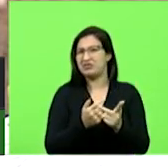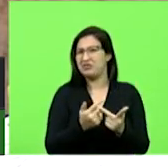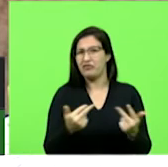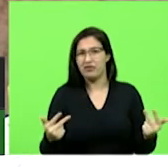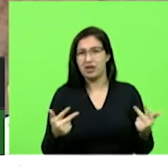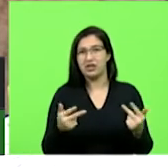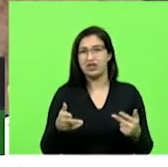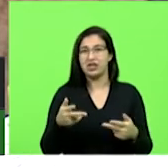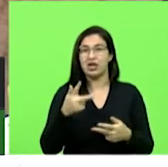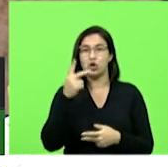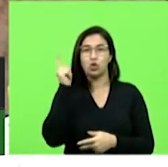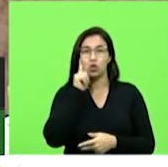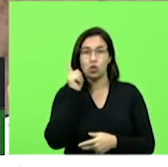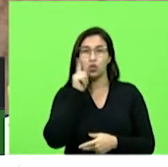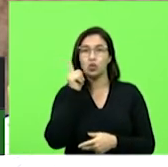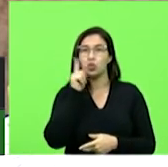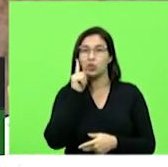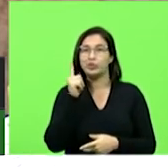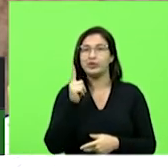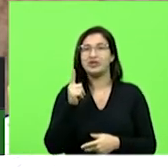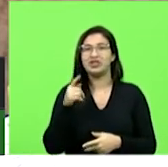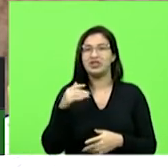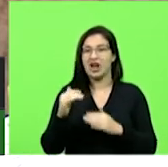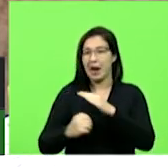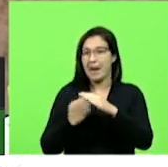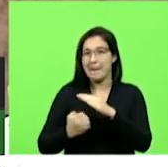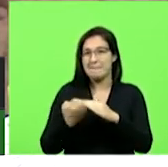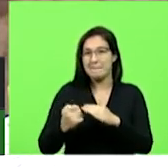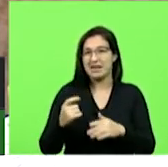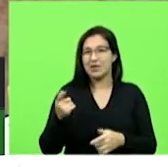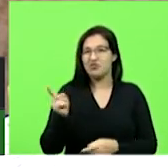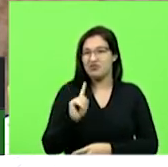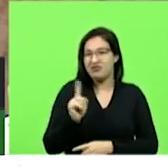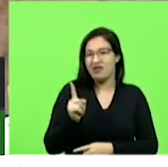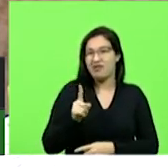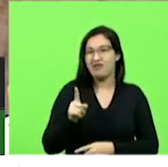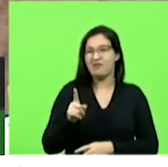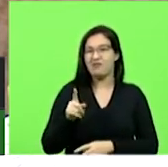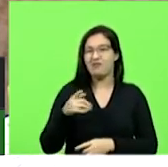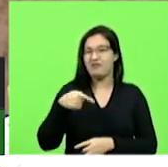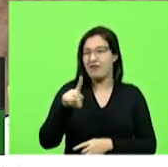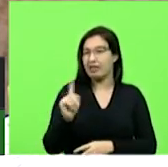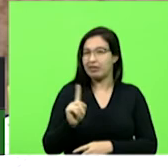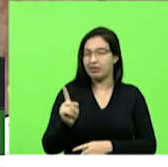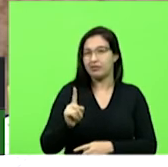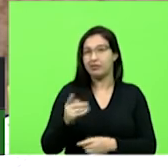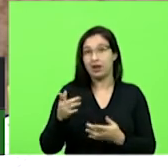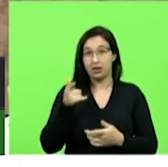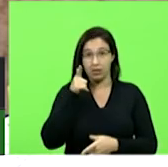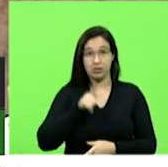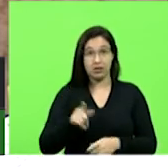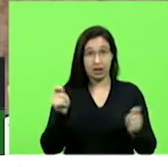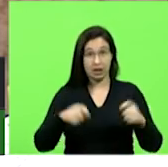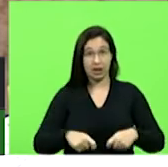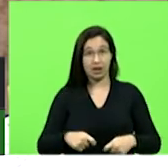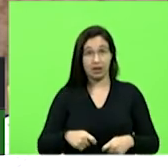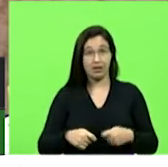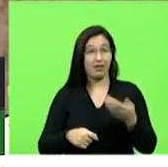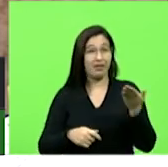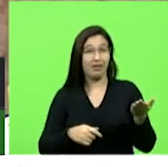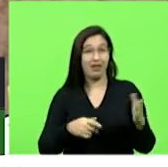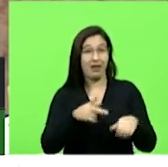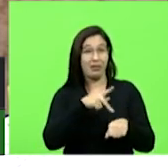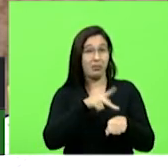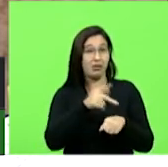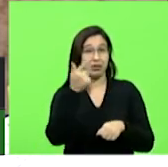matam ele dia a dia, dizem para ele, não empreenda, não faça. ele consegue fazer aqui, quanto mais em outro